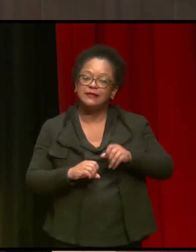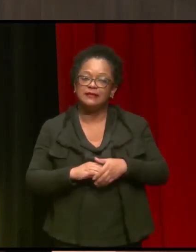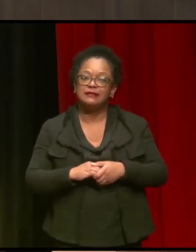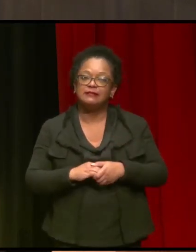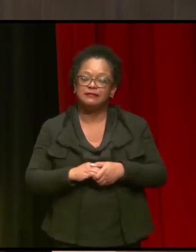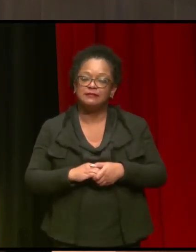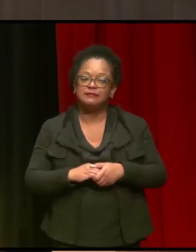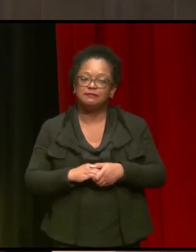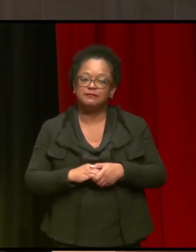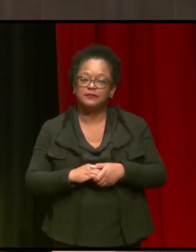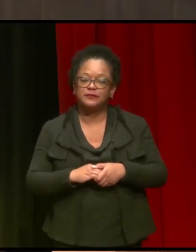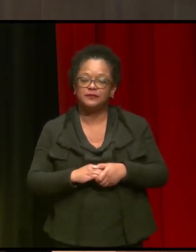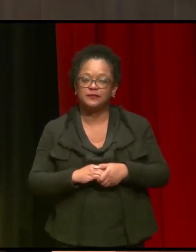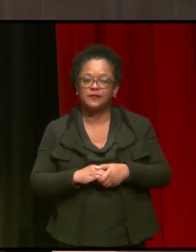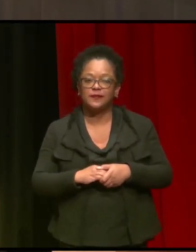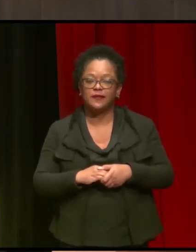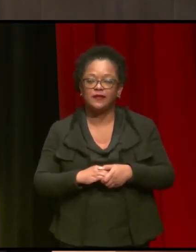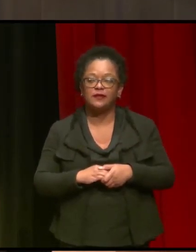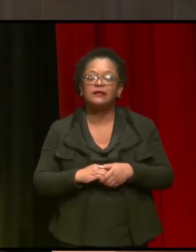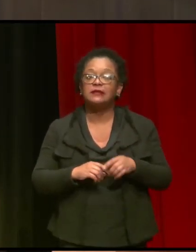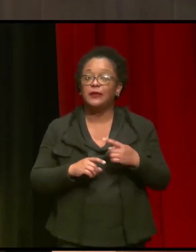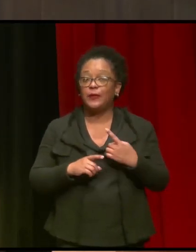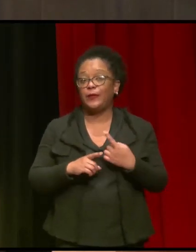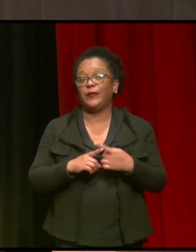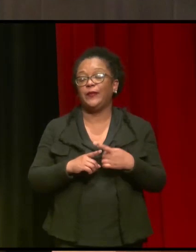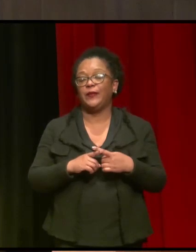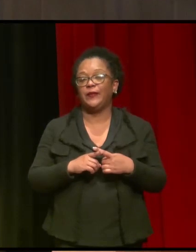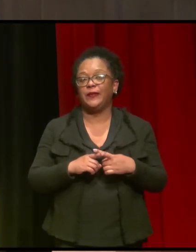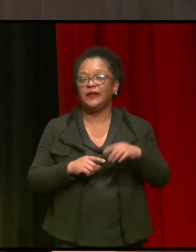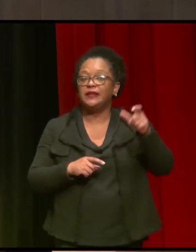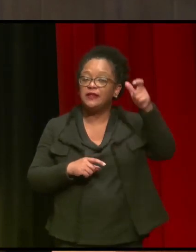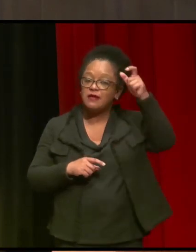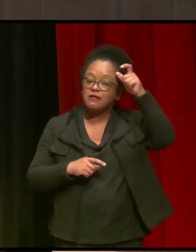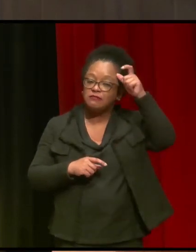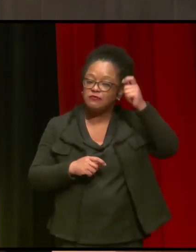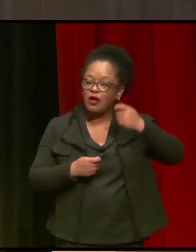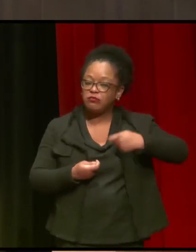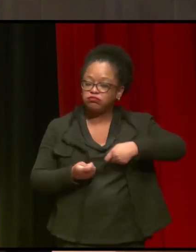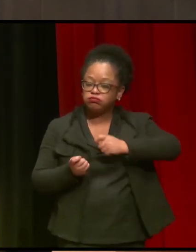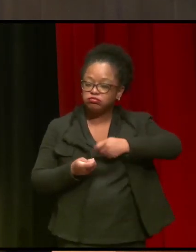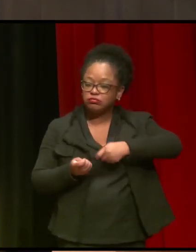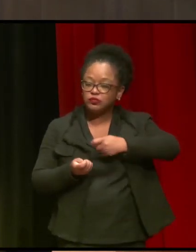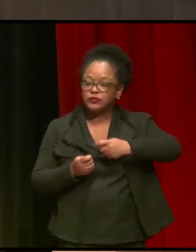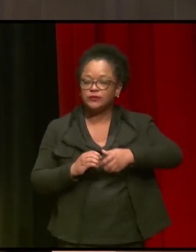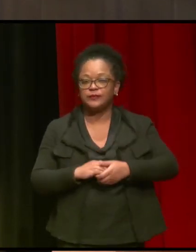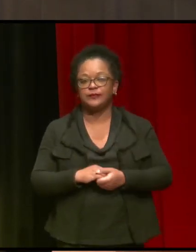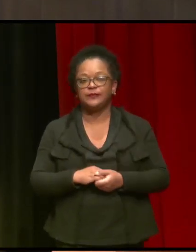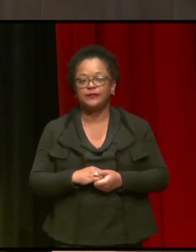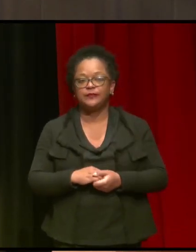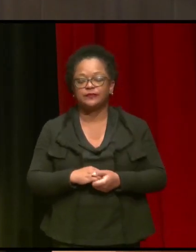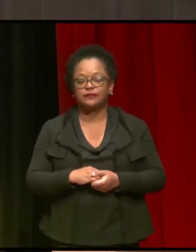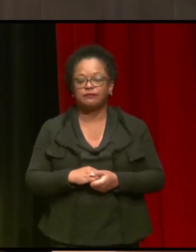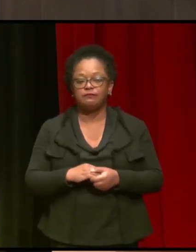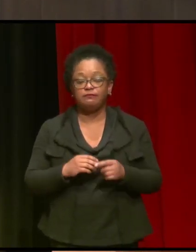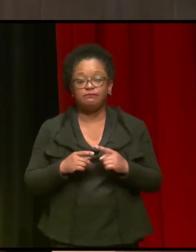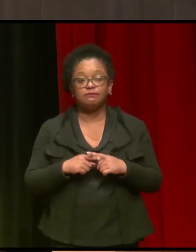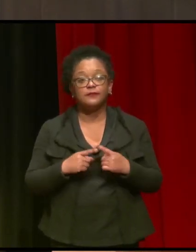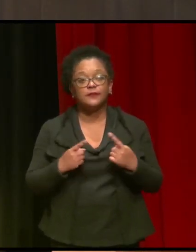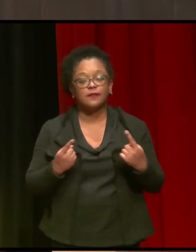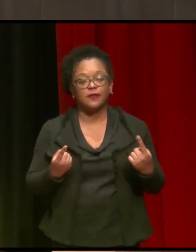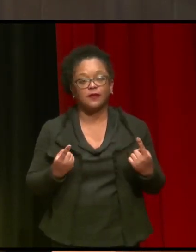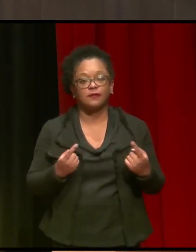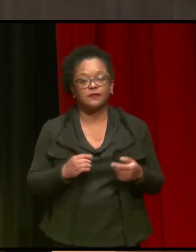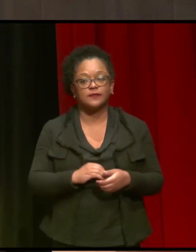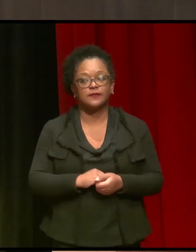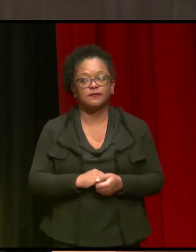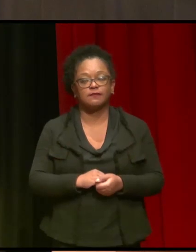mesmo. Né? O diabo, ele não é coisa de brincadeira. Mas, você tem que cuidar como pastor,